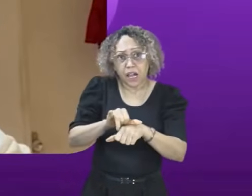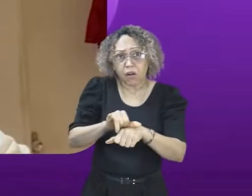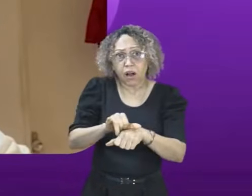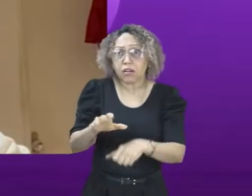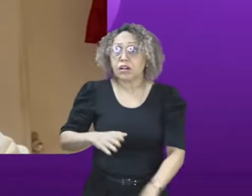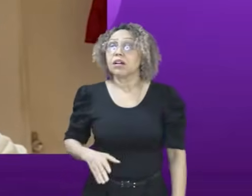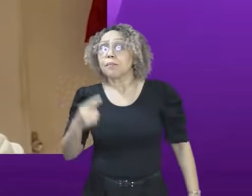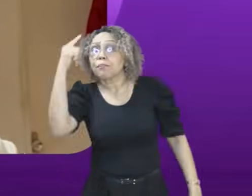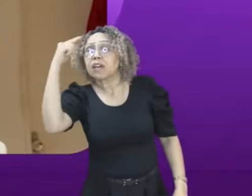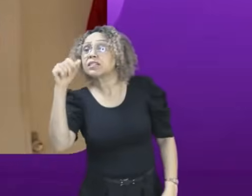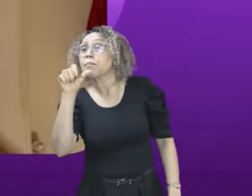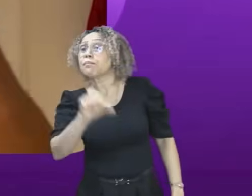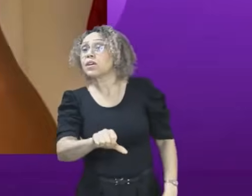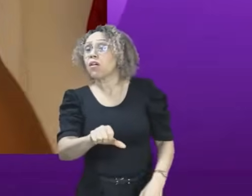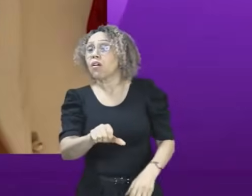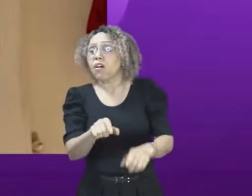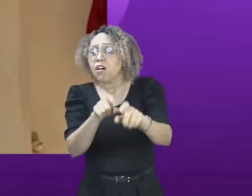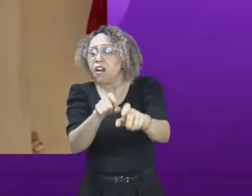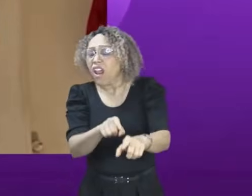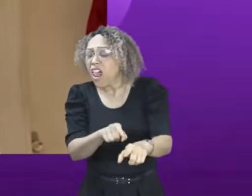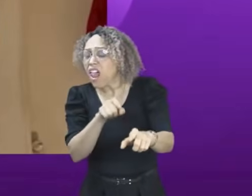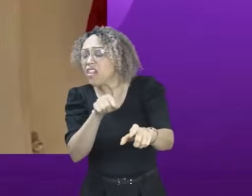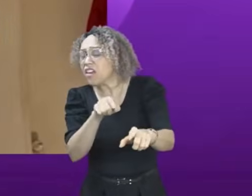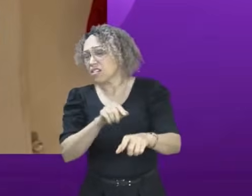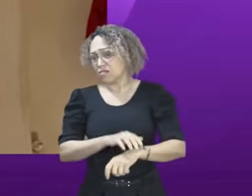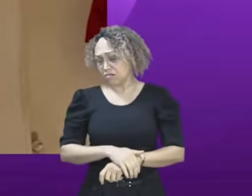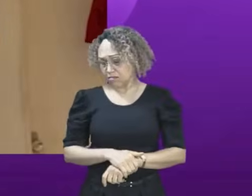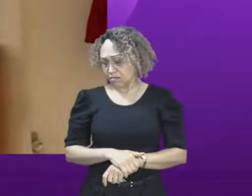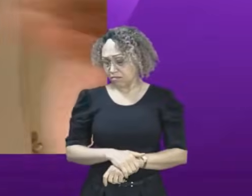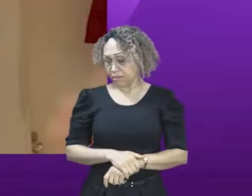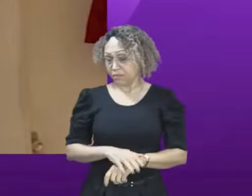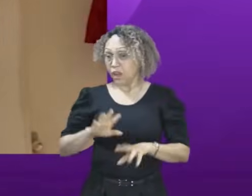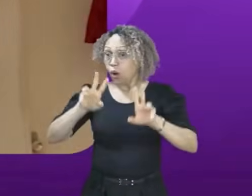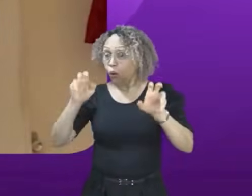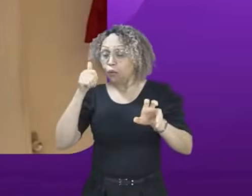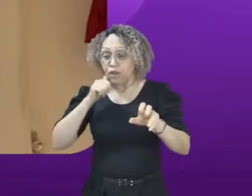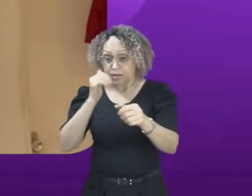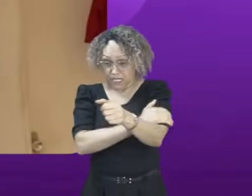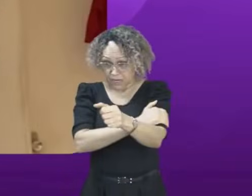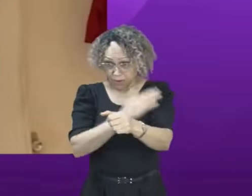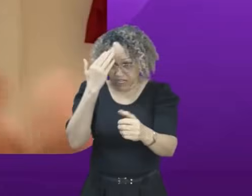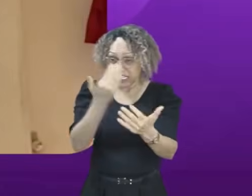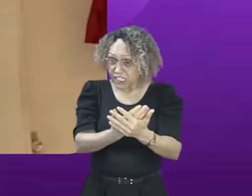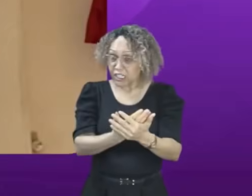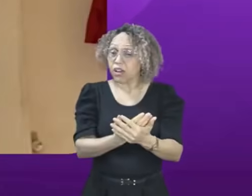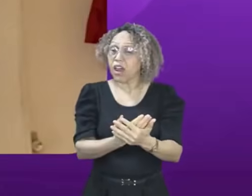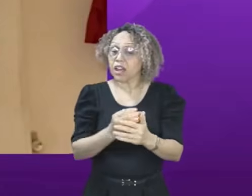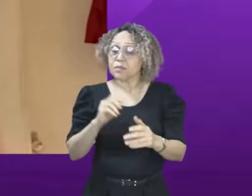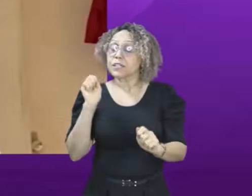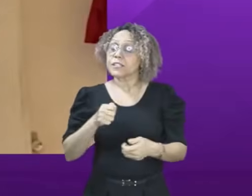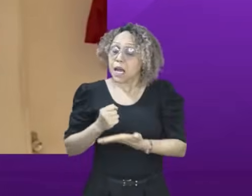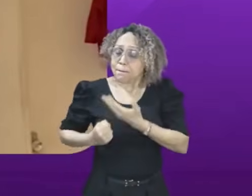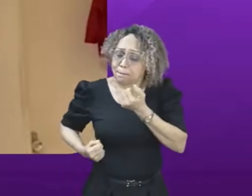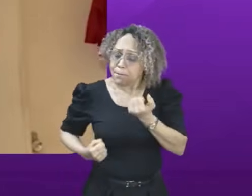um feminismo que tem que pensar na mãe solo, que não tem com quem deixe seu filho para ir trabalhar, ou buscar